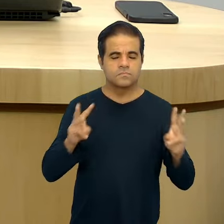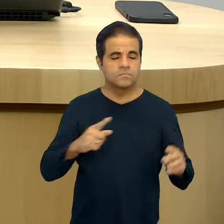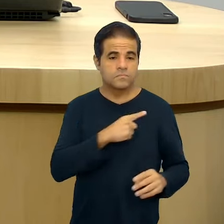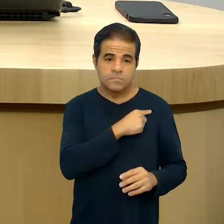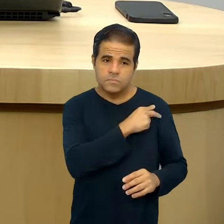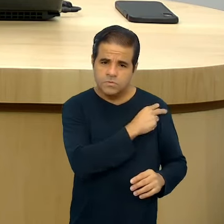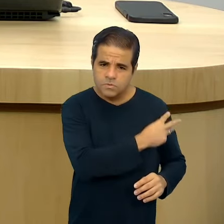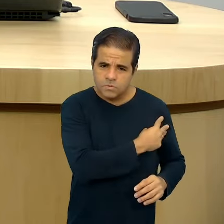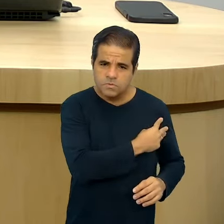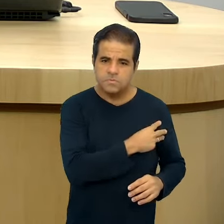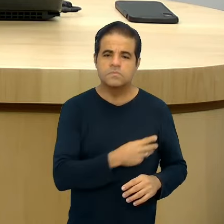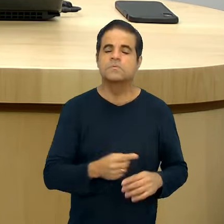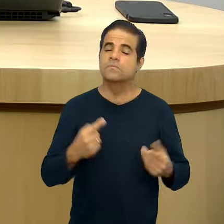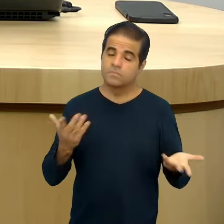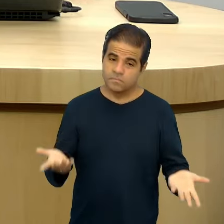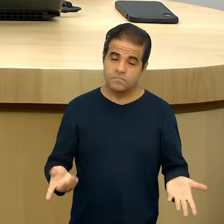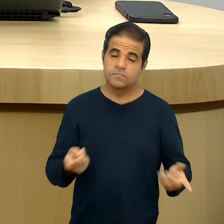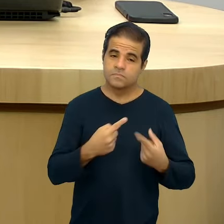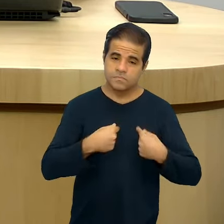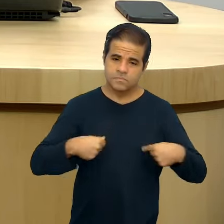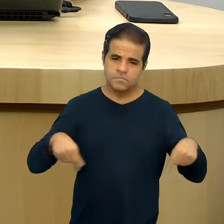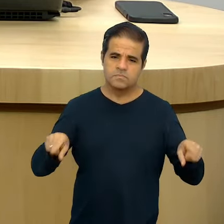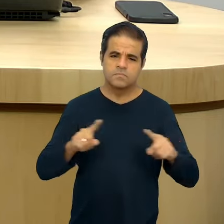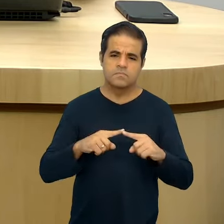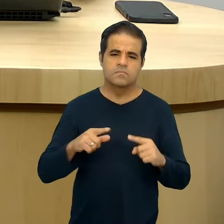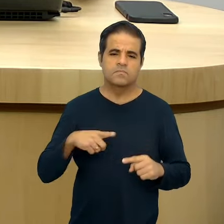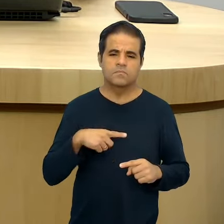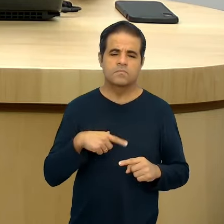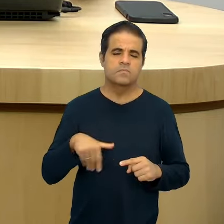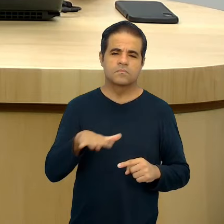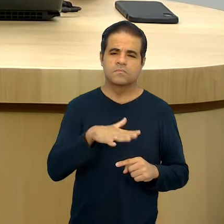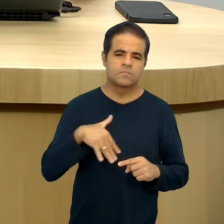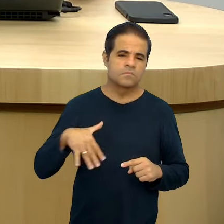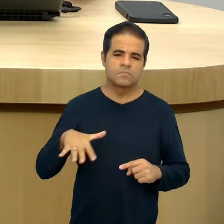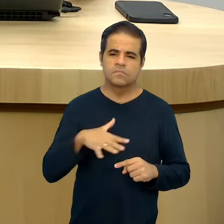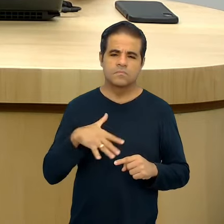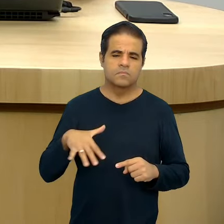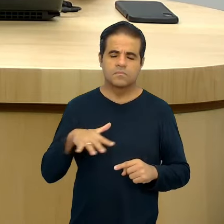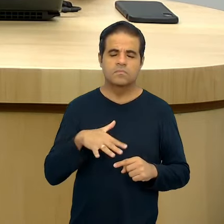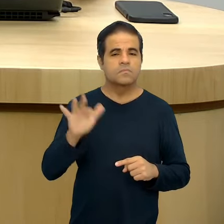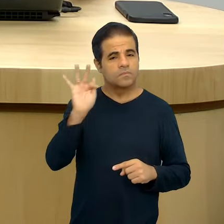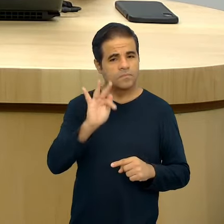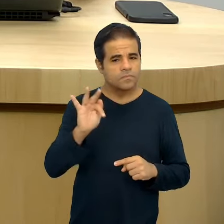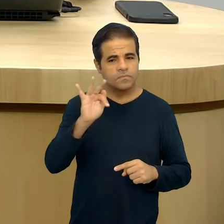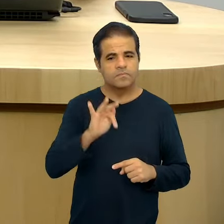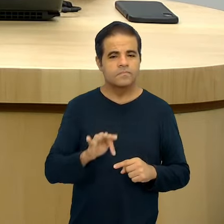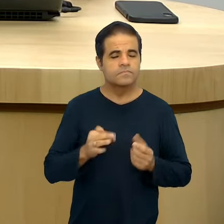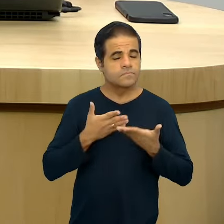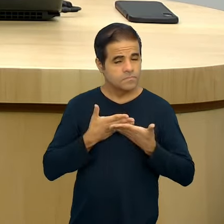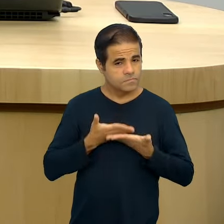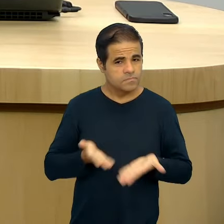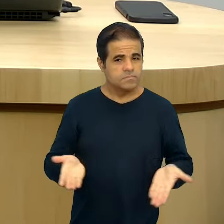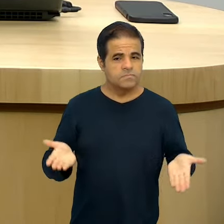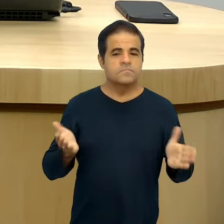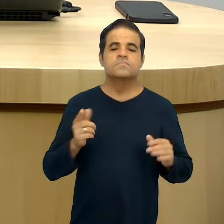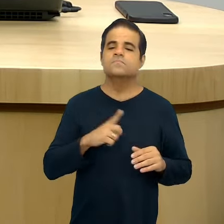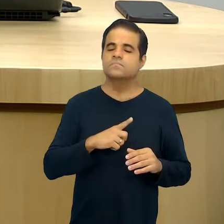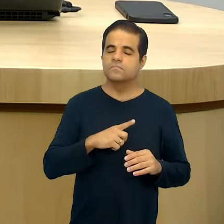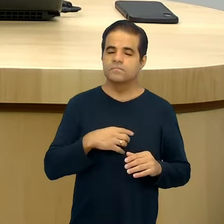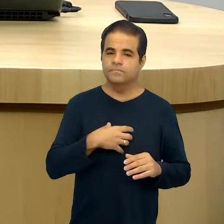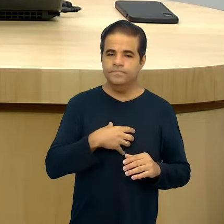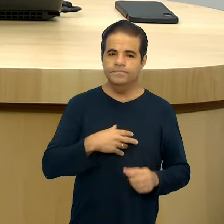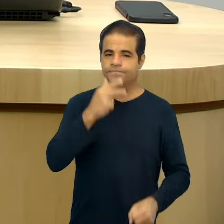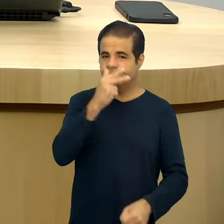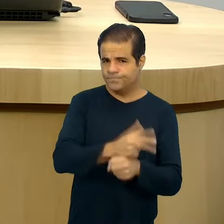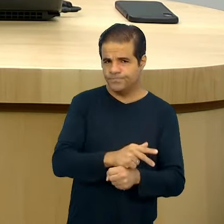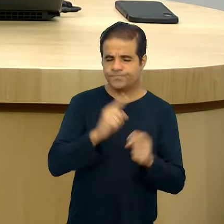Médio, porque a gente tem, inclusive, uma parte que chama percurso formativo, pessoal. Nesse percurso formativo, tem tipo uns